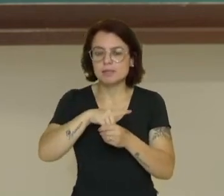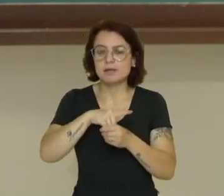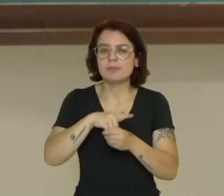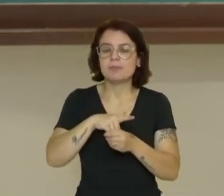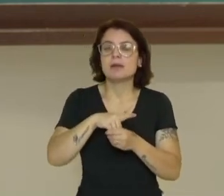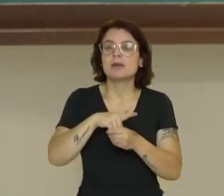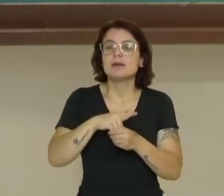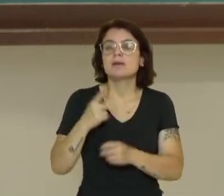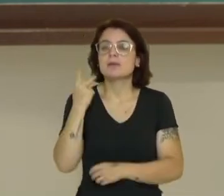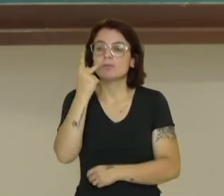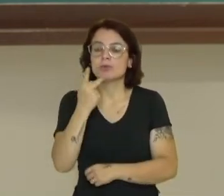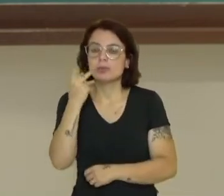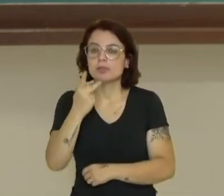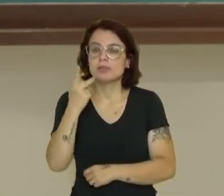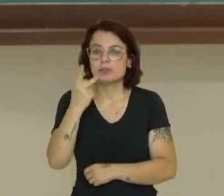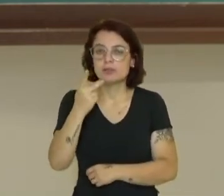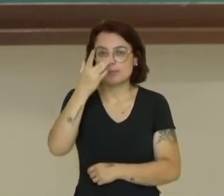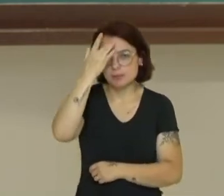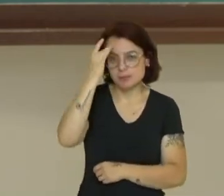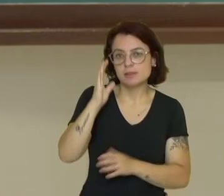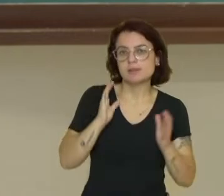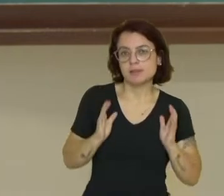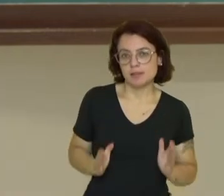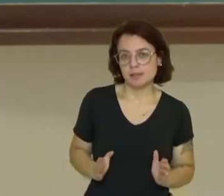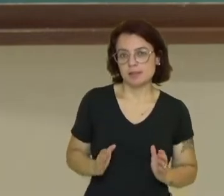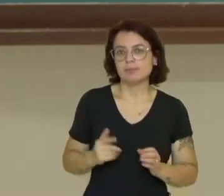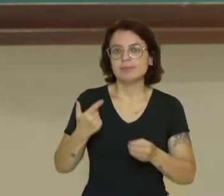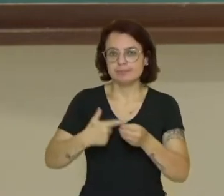de político, o cidadão da polis.